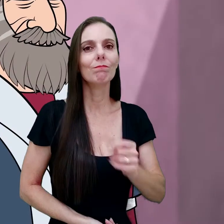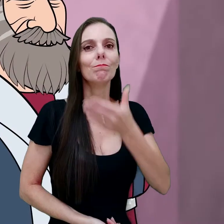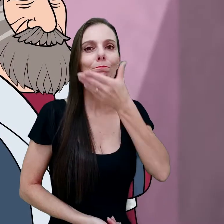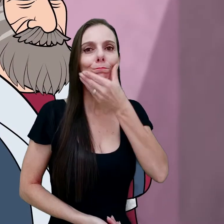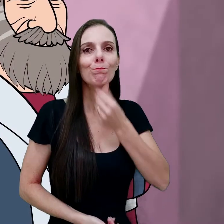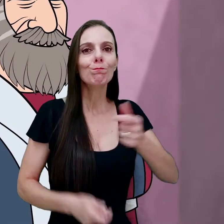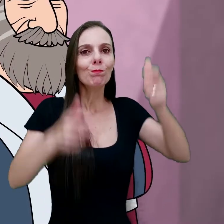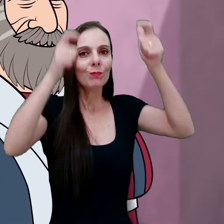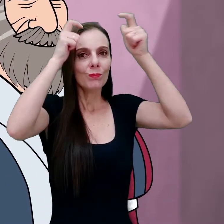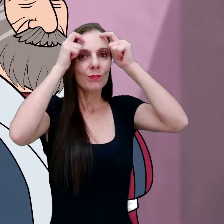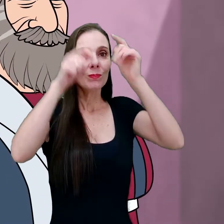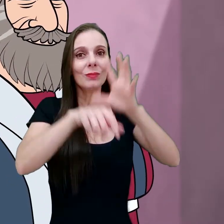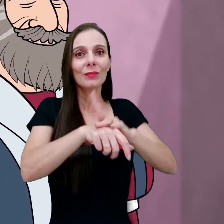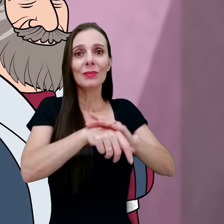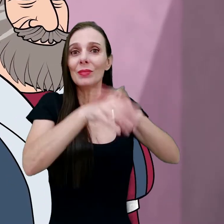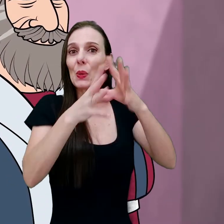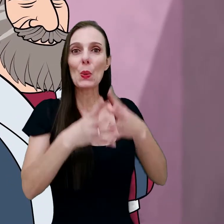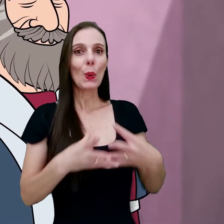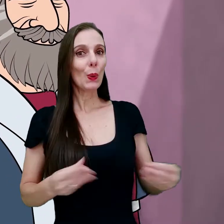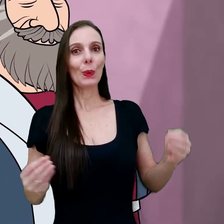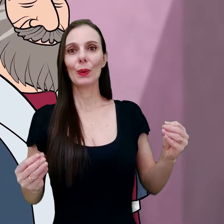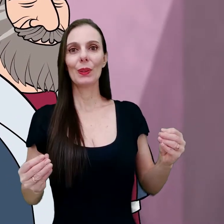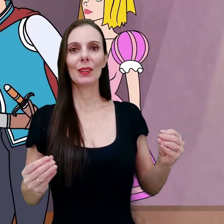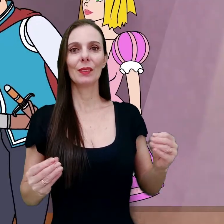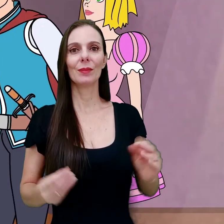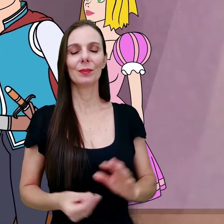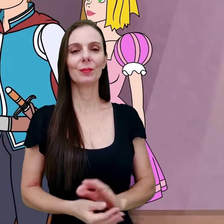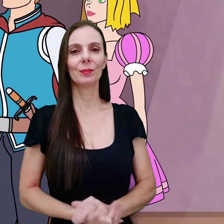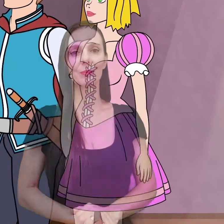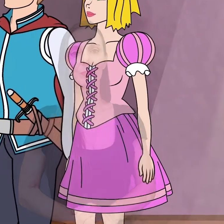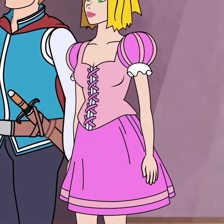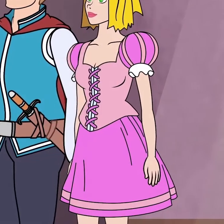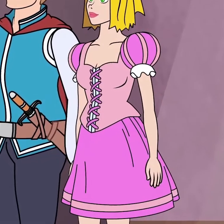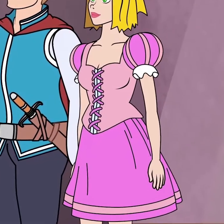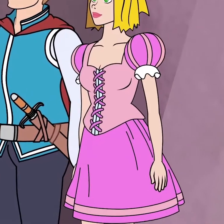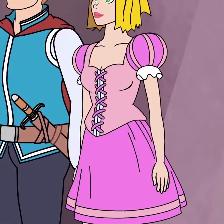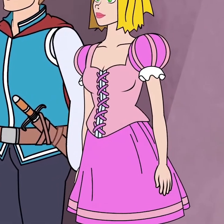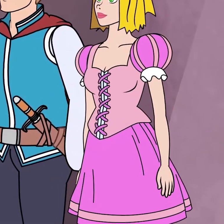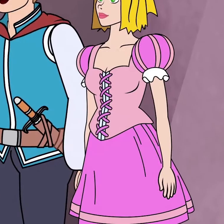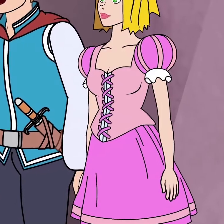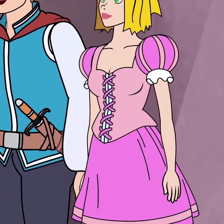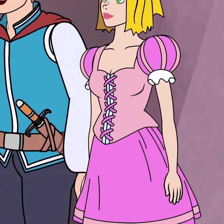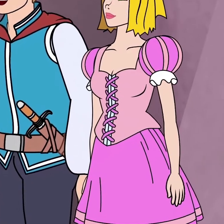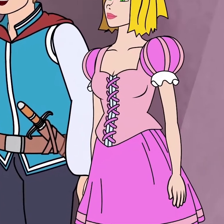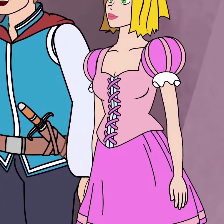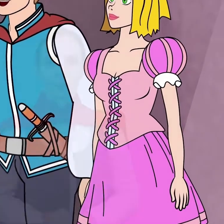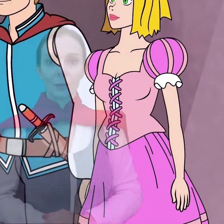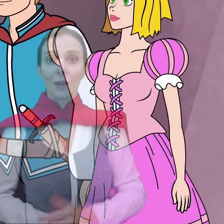O rei estava curado para sempre.